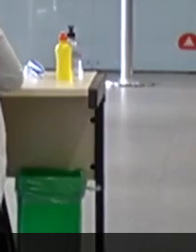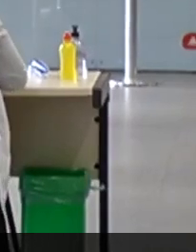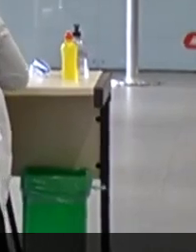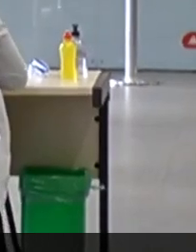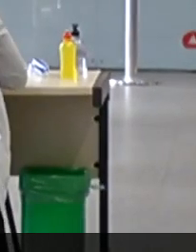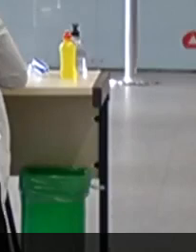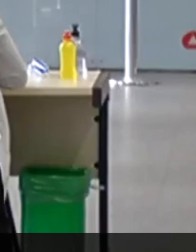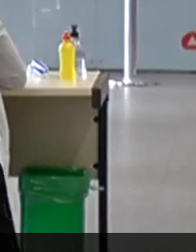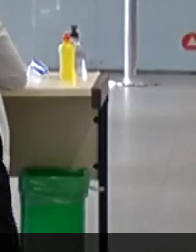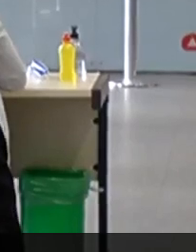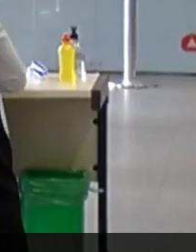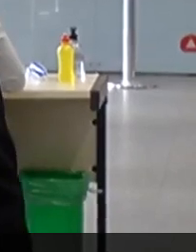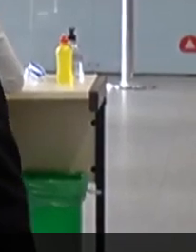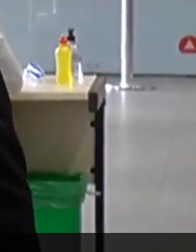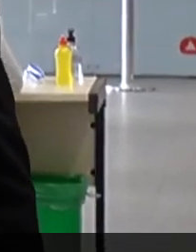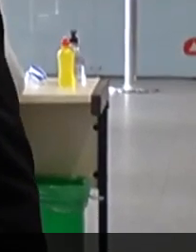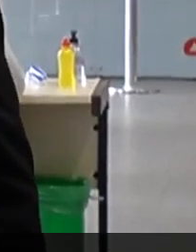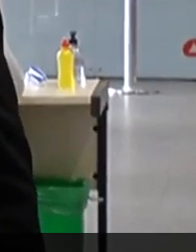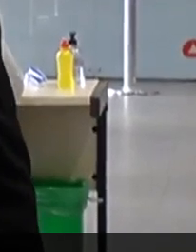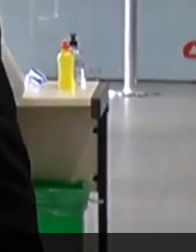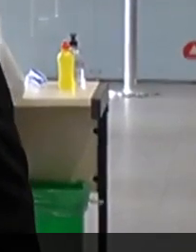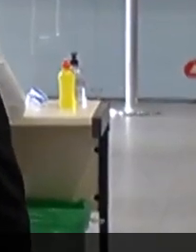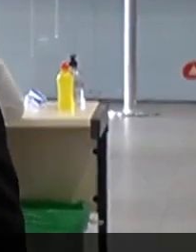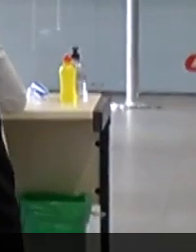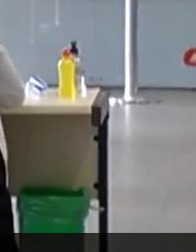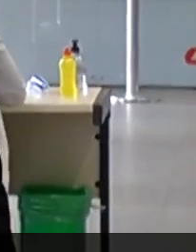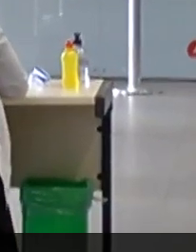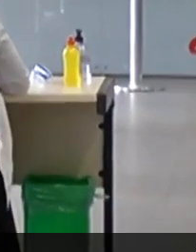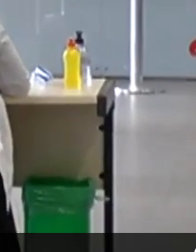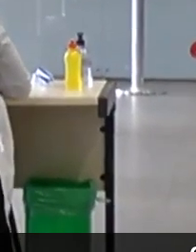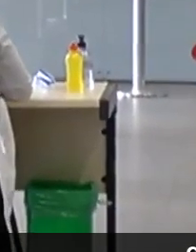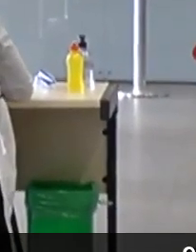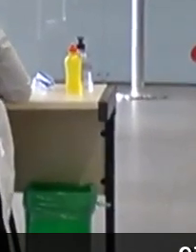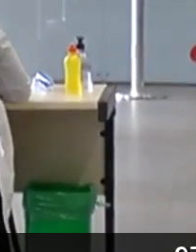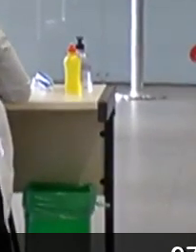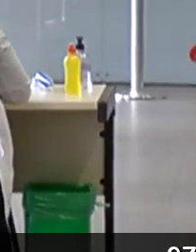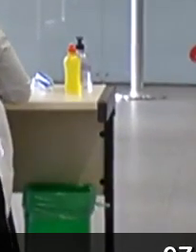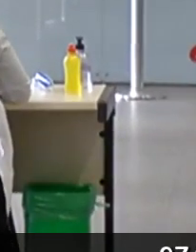Já tem deputados lá na expectativa? Qual o deputado?